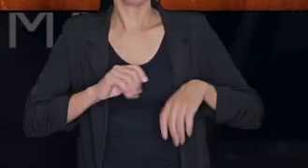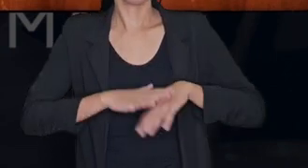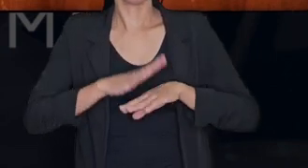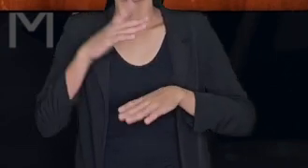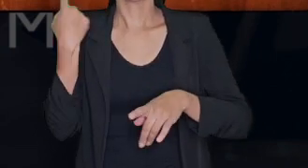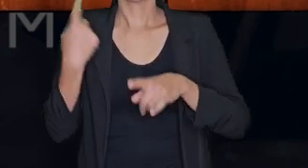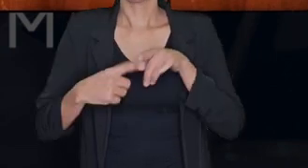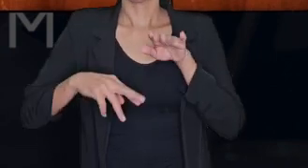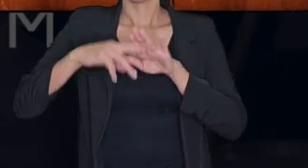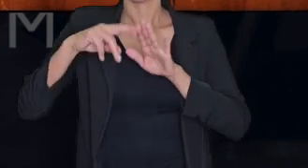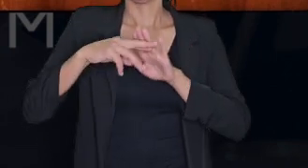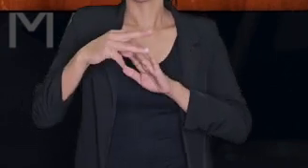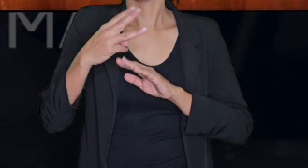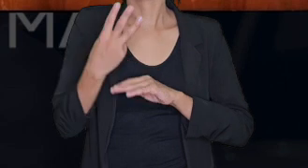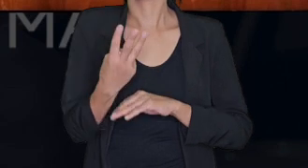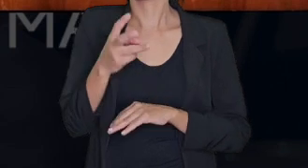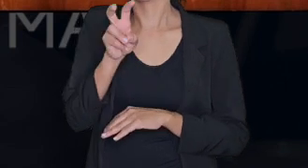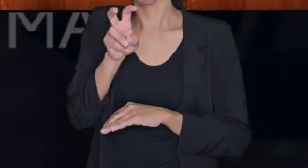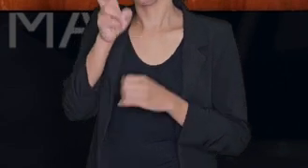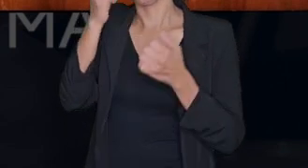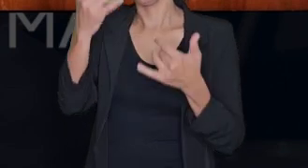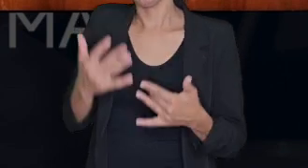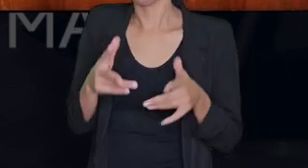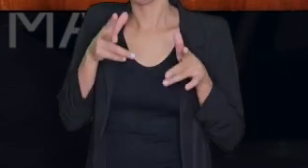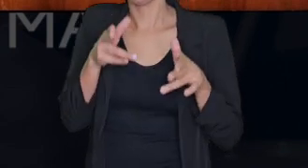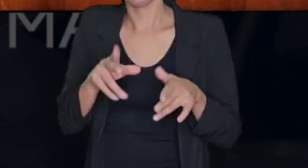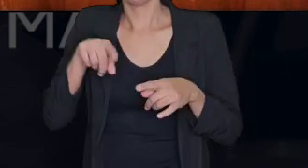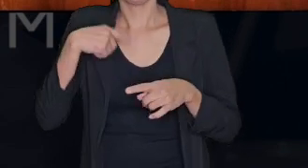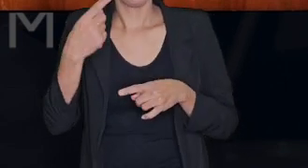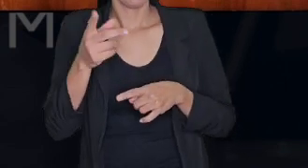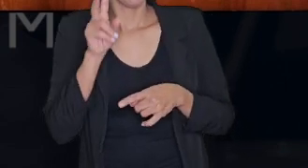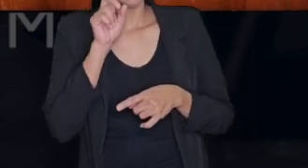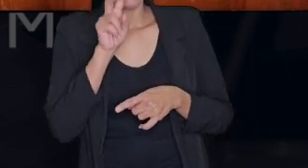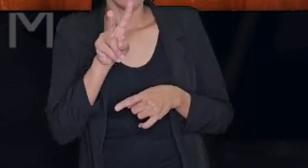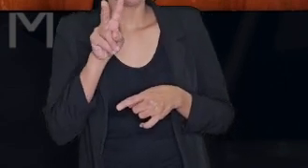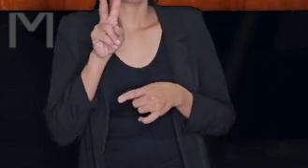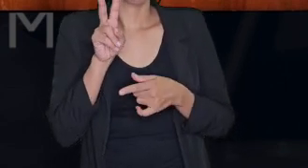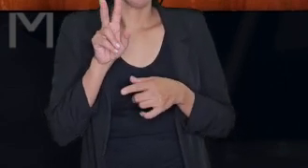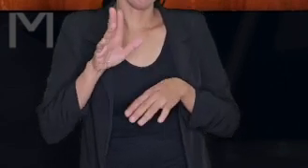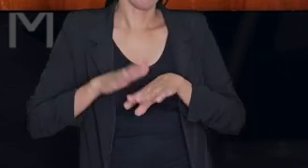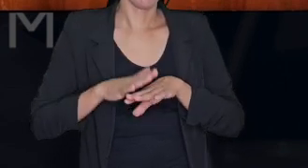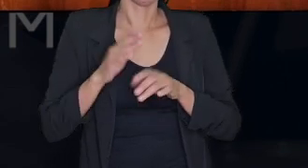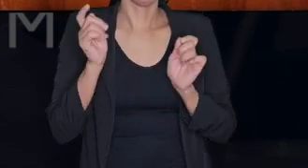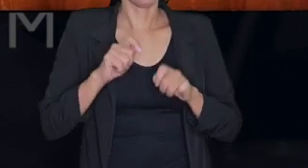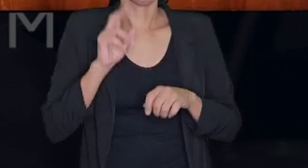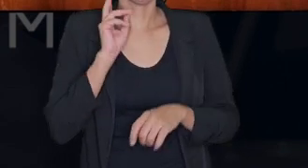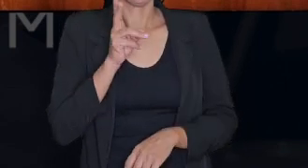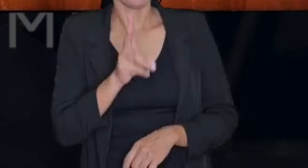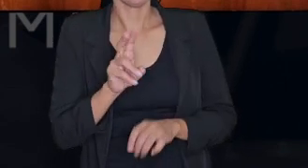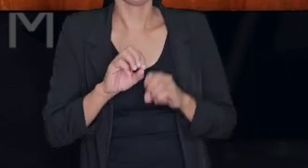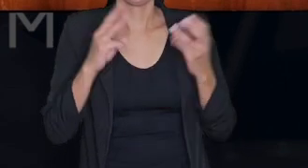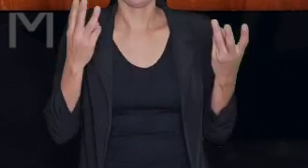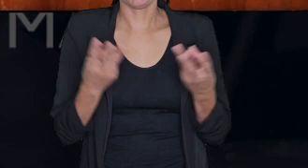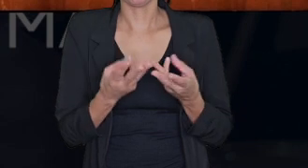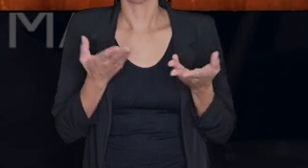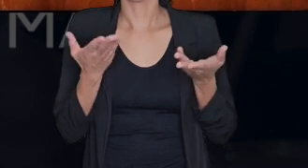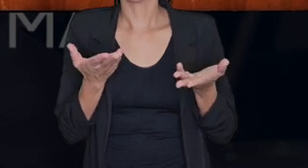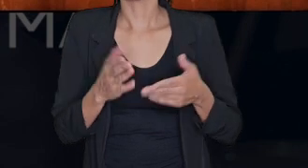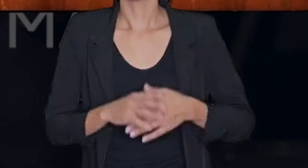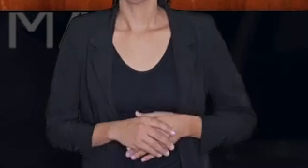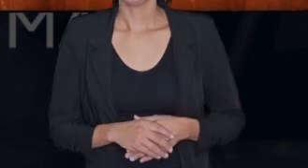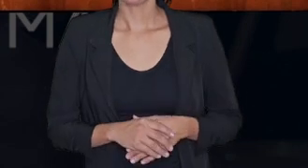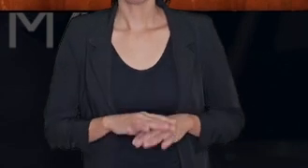mais burocrático. Por quê? Porque assim determina a resolução 35, tá bom? Daqui a pouquinho a gente vê mais. Podemos